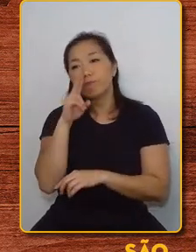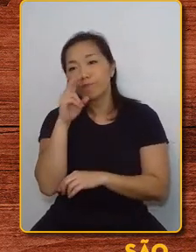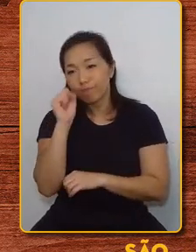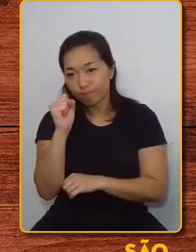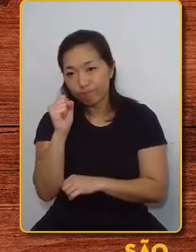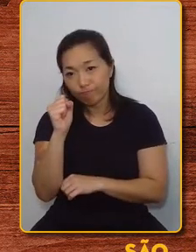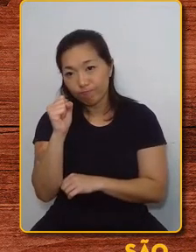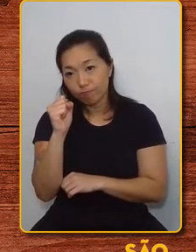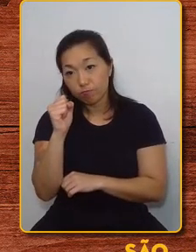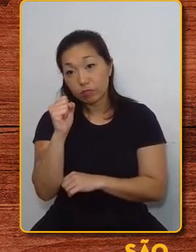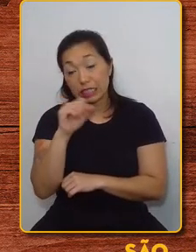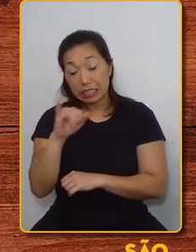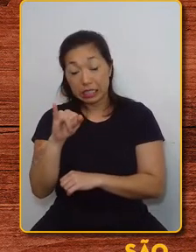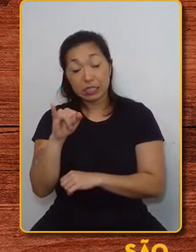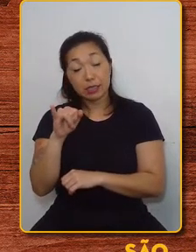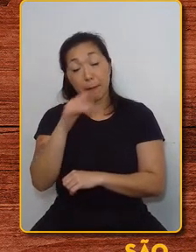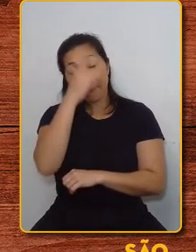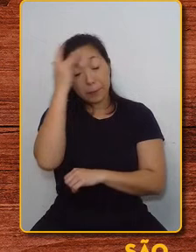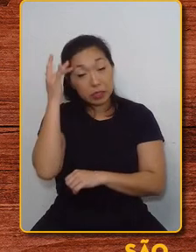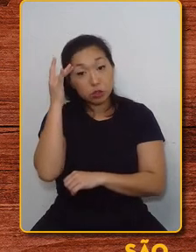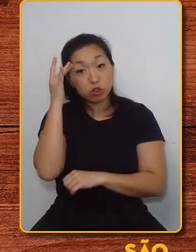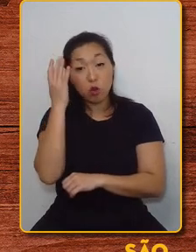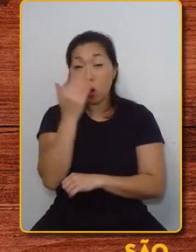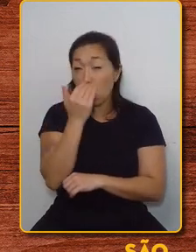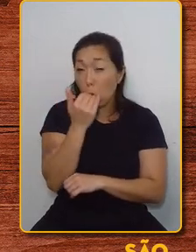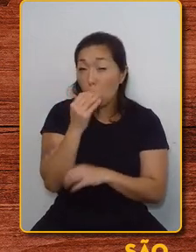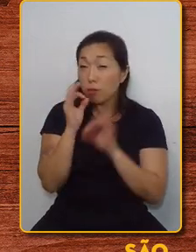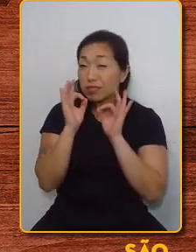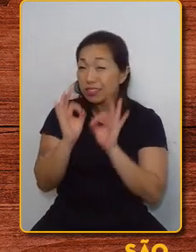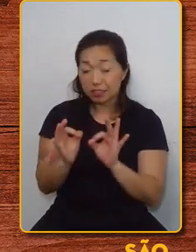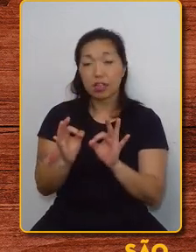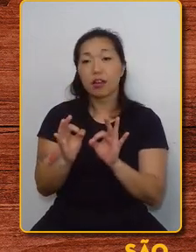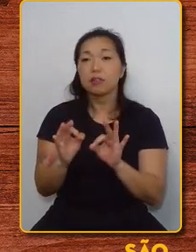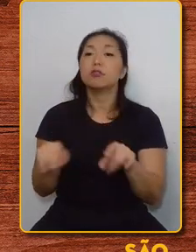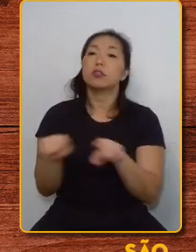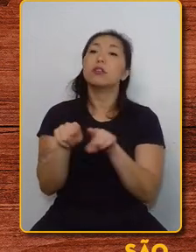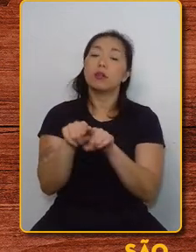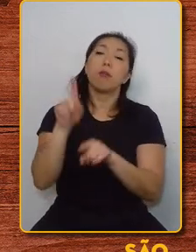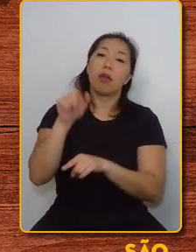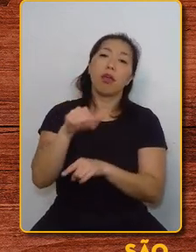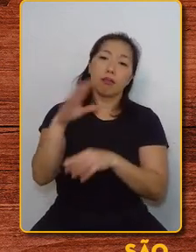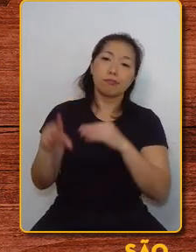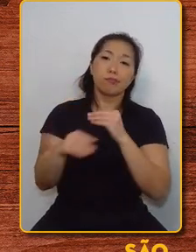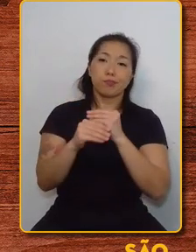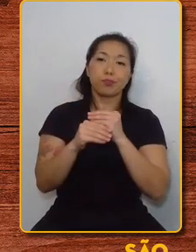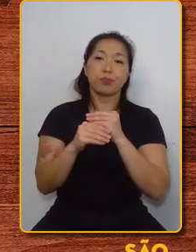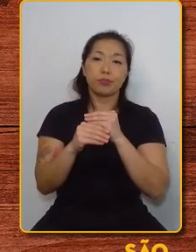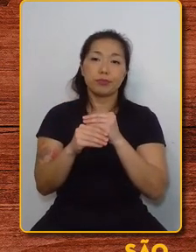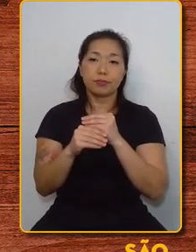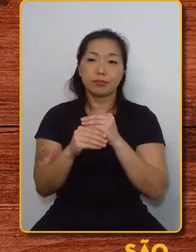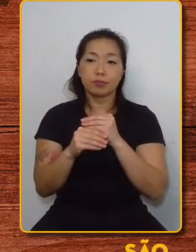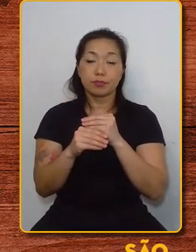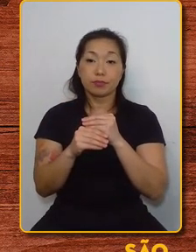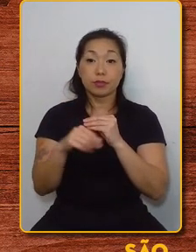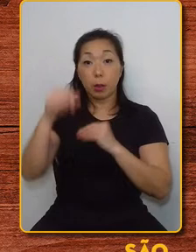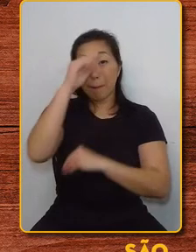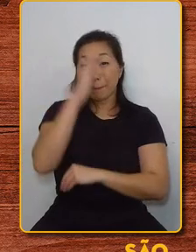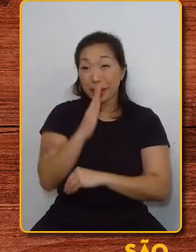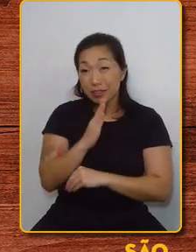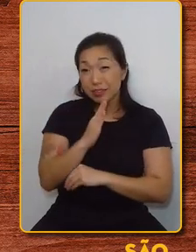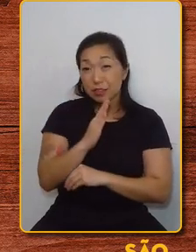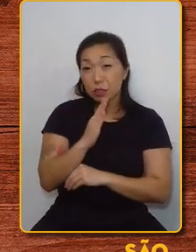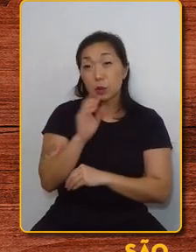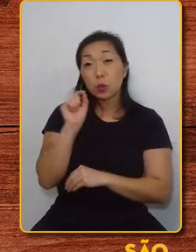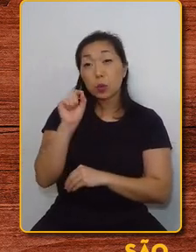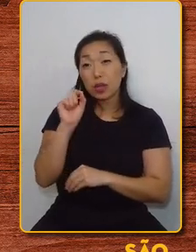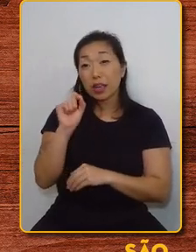Então, a estatística oficial, o Brasil aparece numa das lideranças de fome no mundo. Gente. Então, tem que